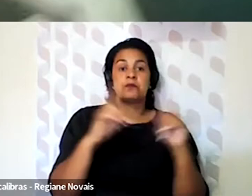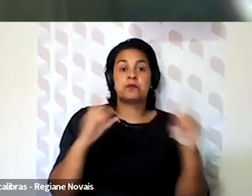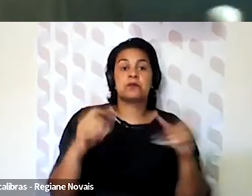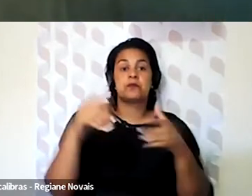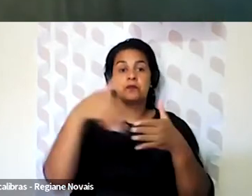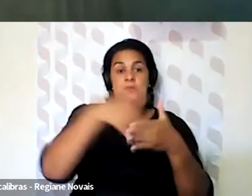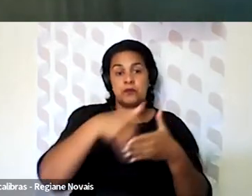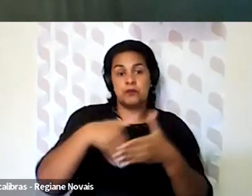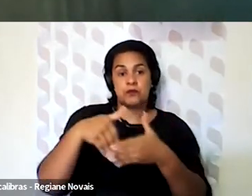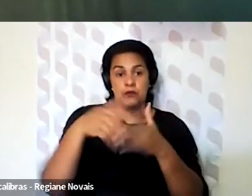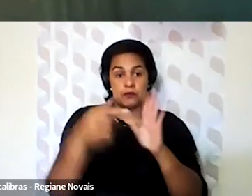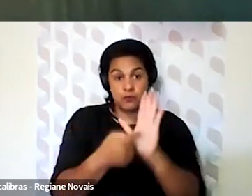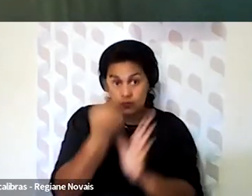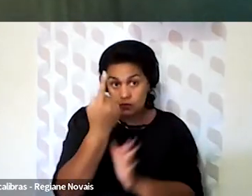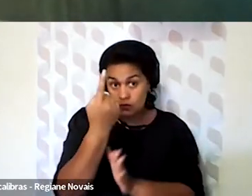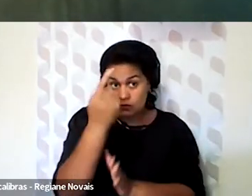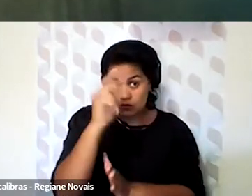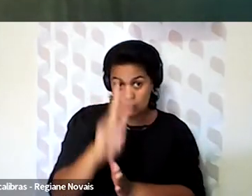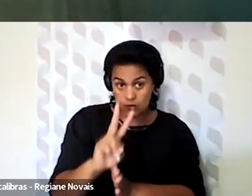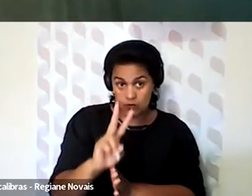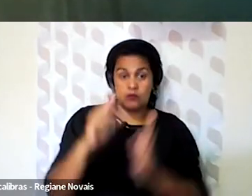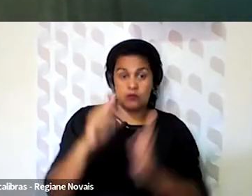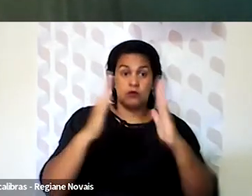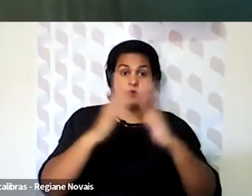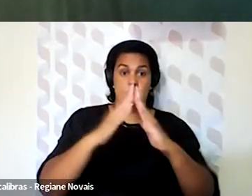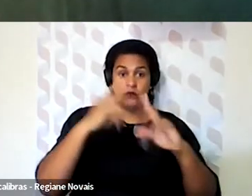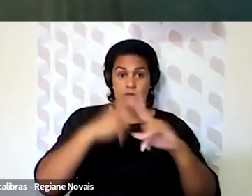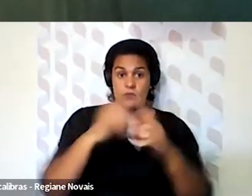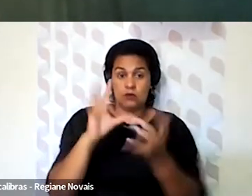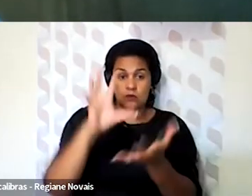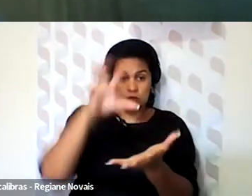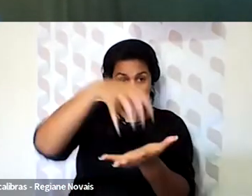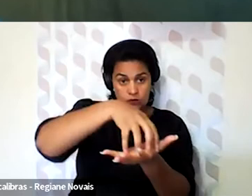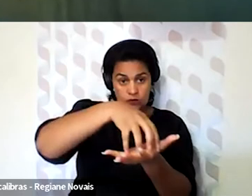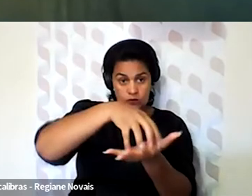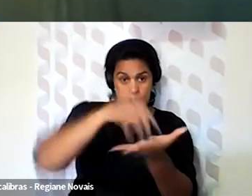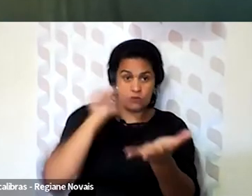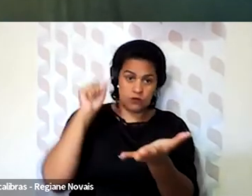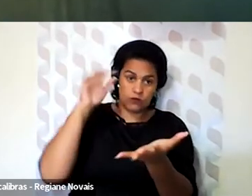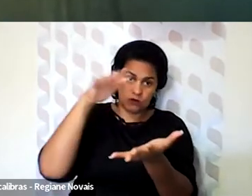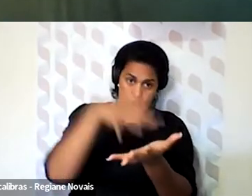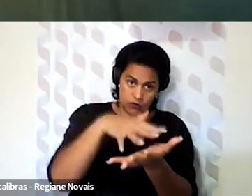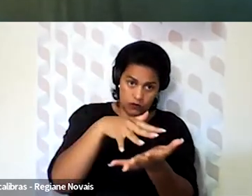que a igreja se torna esse centro, né, esse agente,